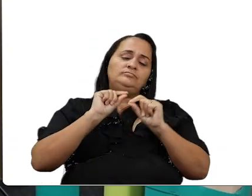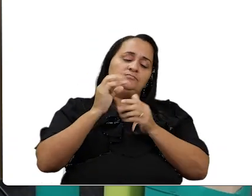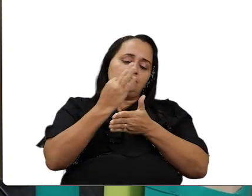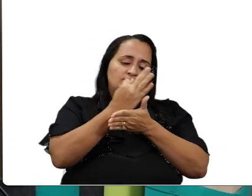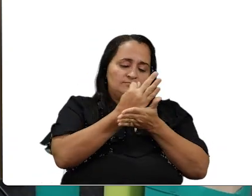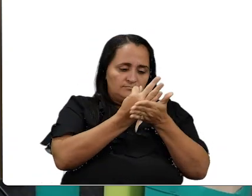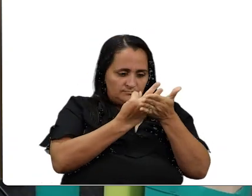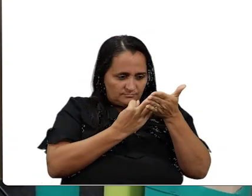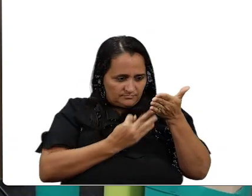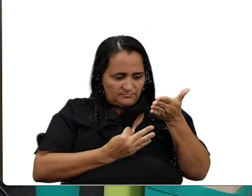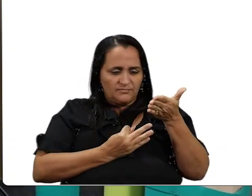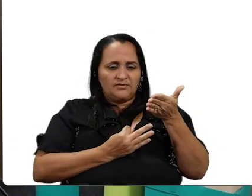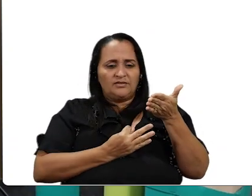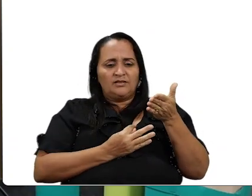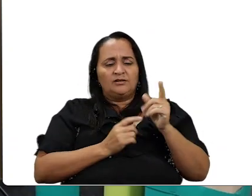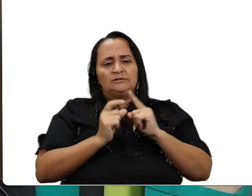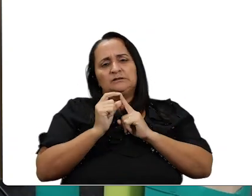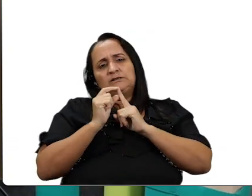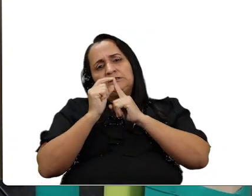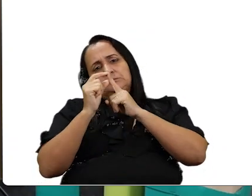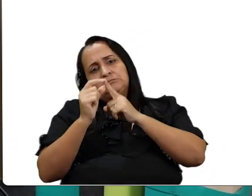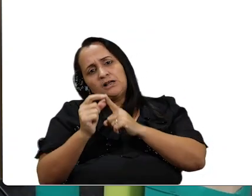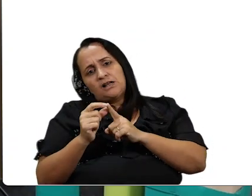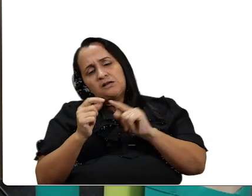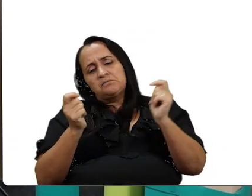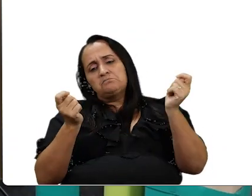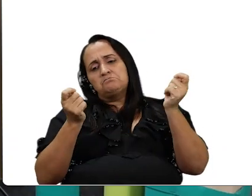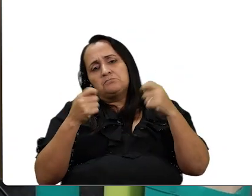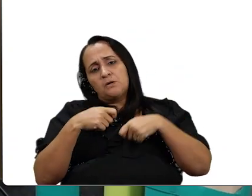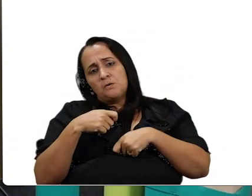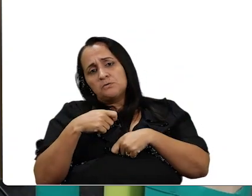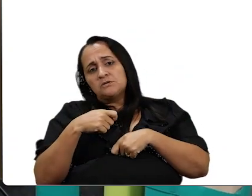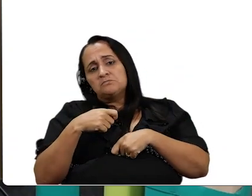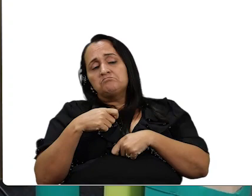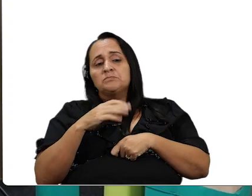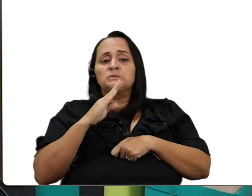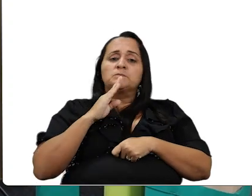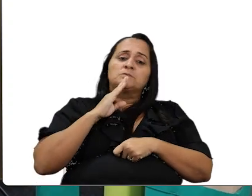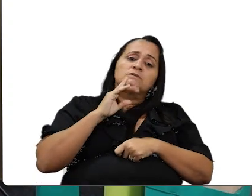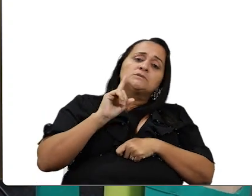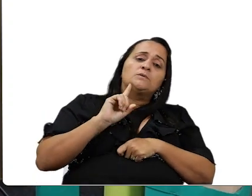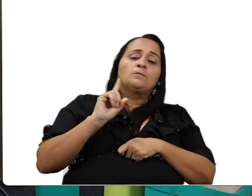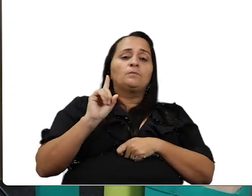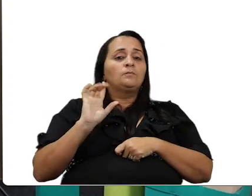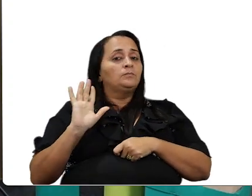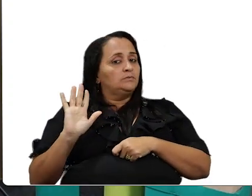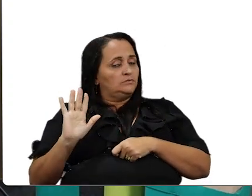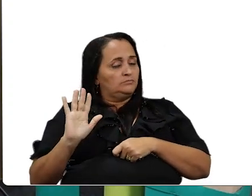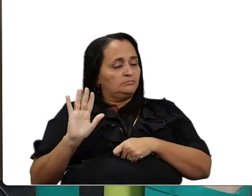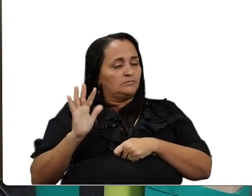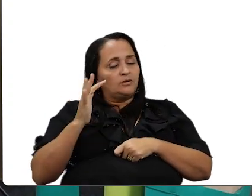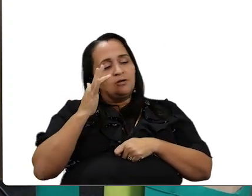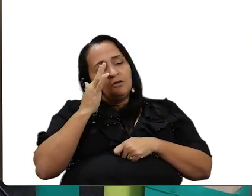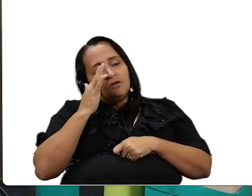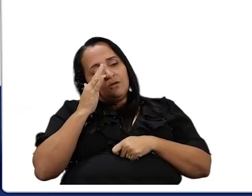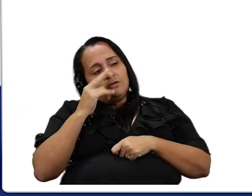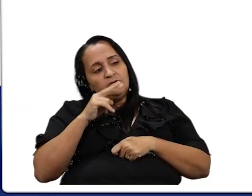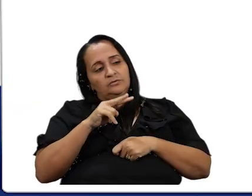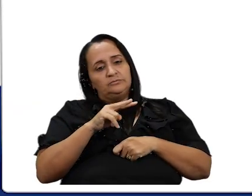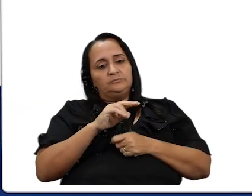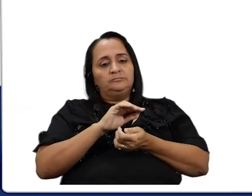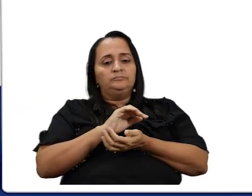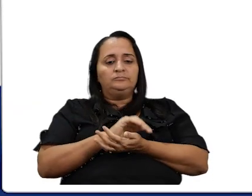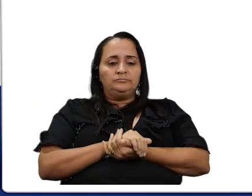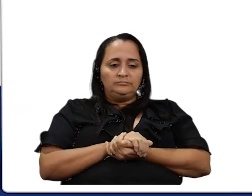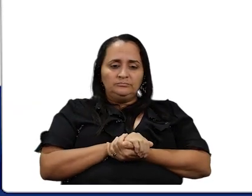texto, tiveram algumas palavras que podem ser desconhecidas de você. Observe aí. Nós